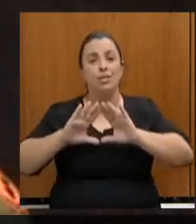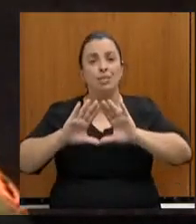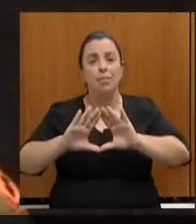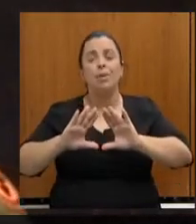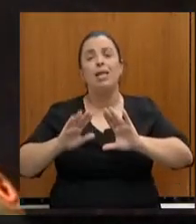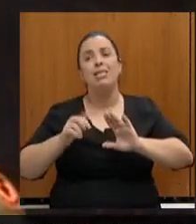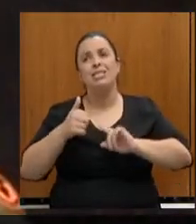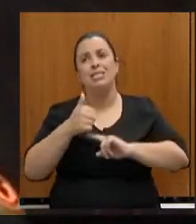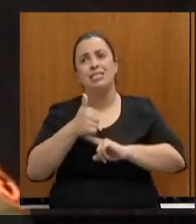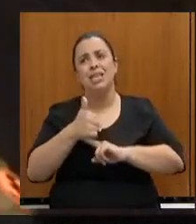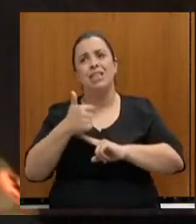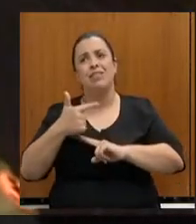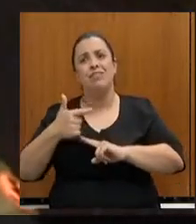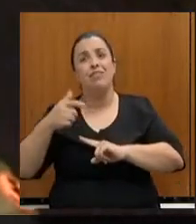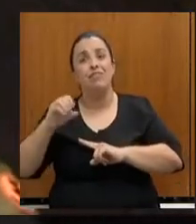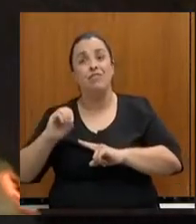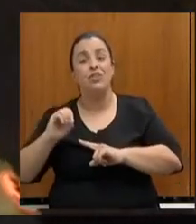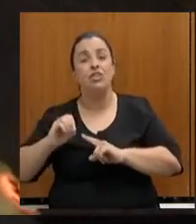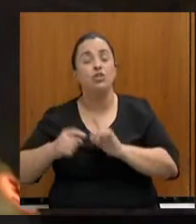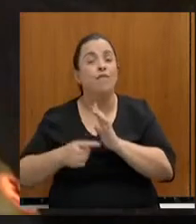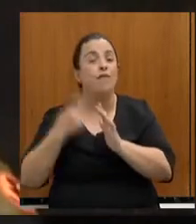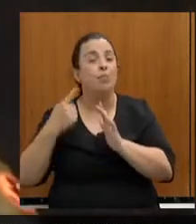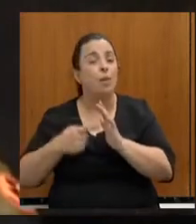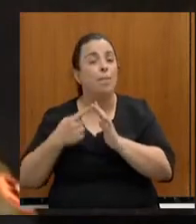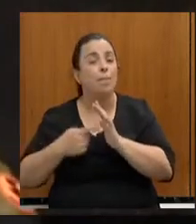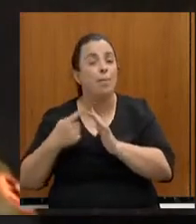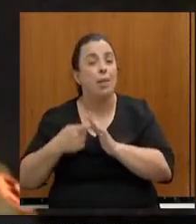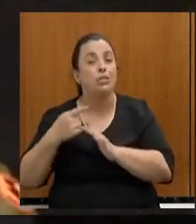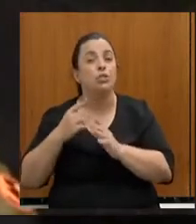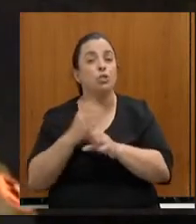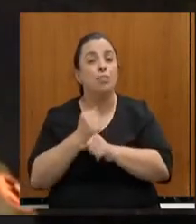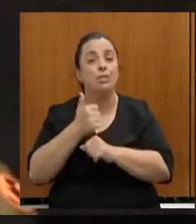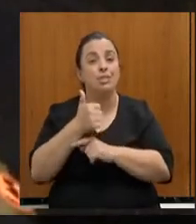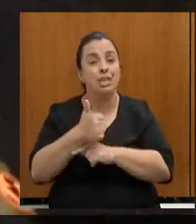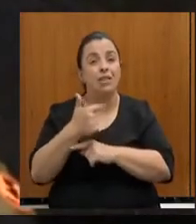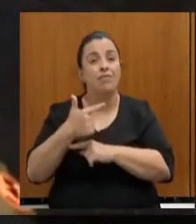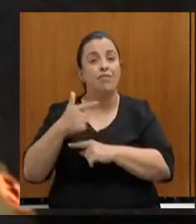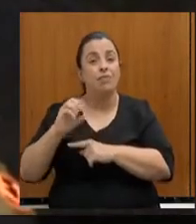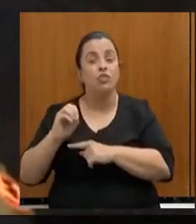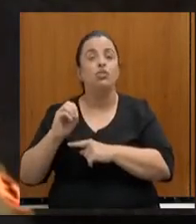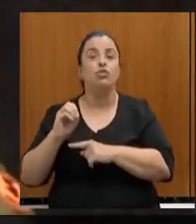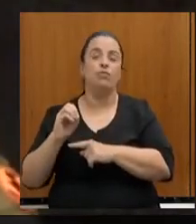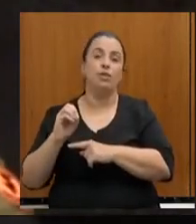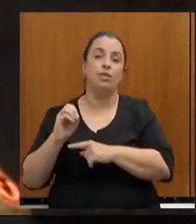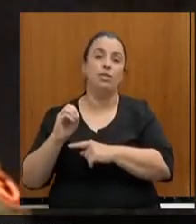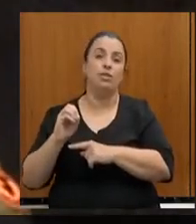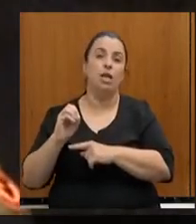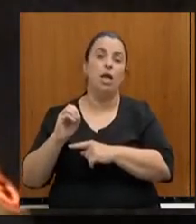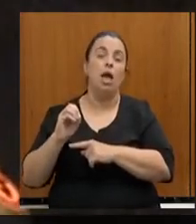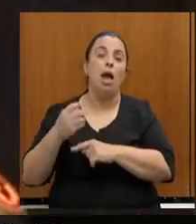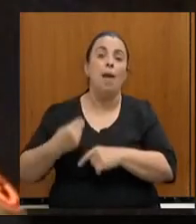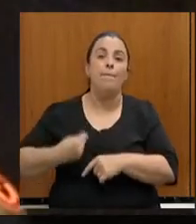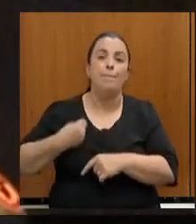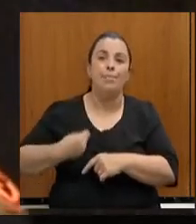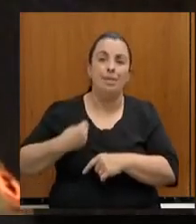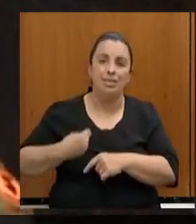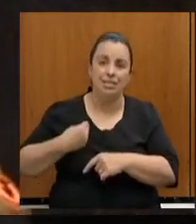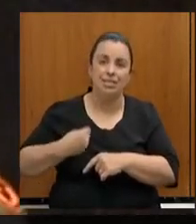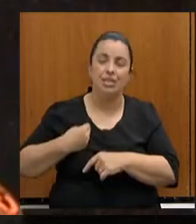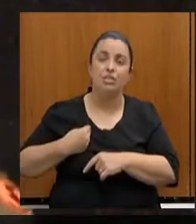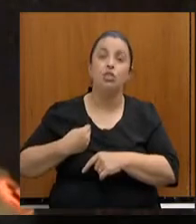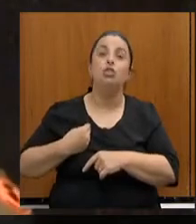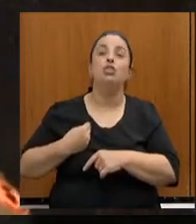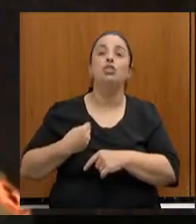vezes ao longo desses dois anos e meio 120 presenças de secretários e membros do Governo na Assembleia ao longo de dois anos e meio